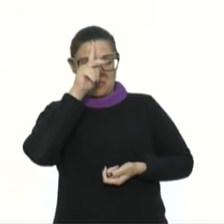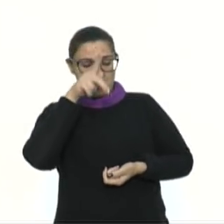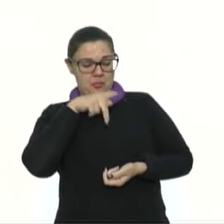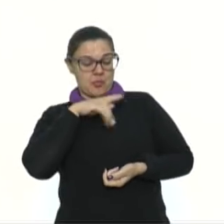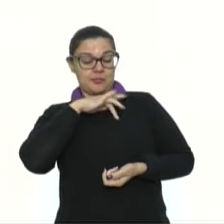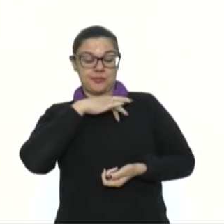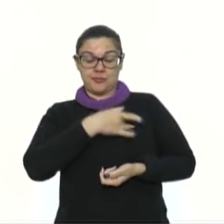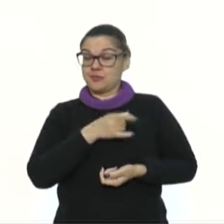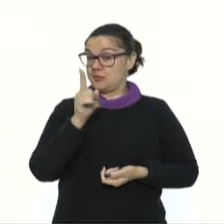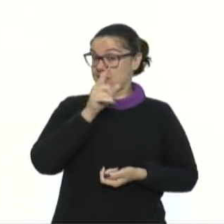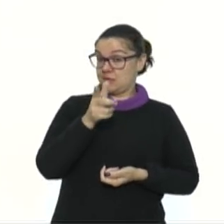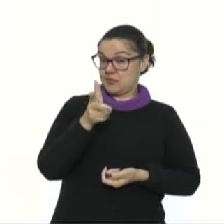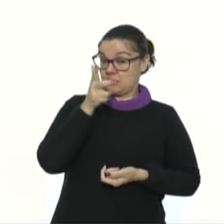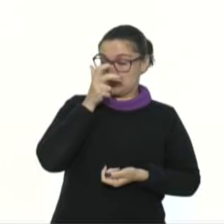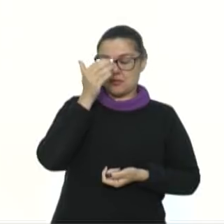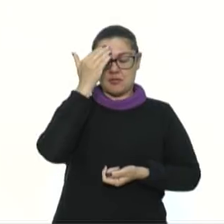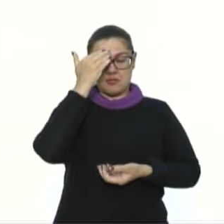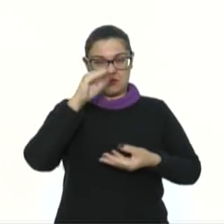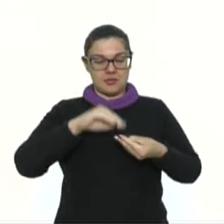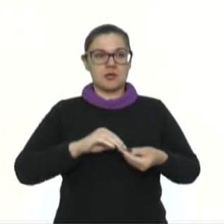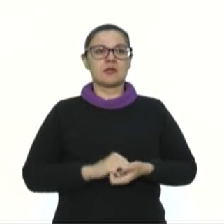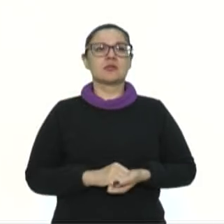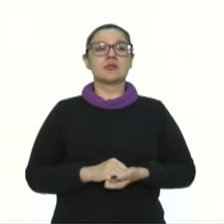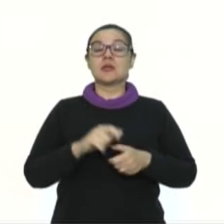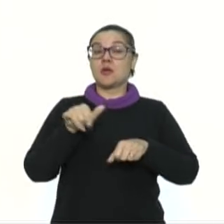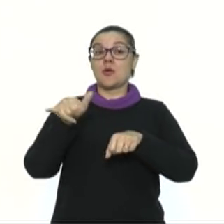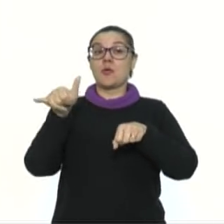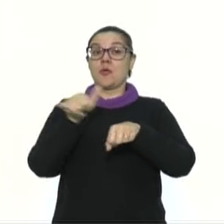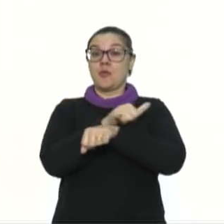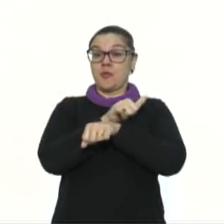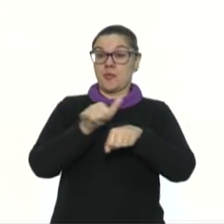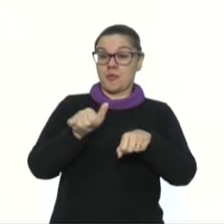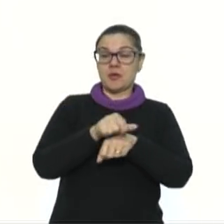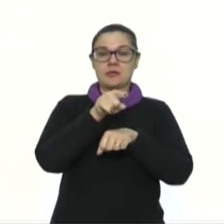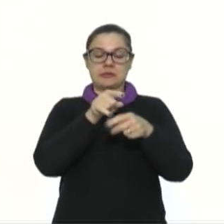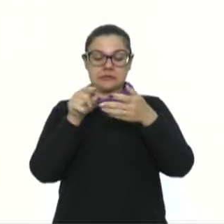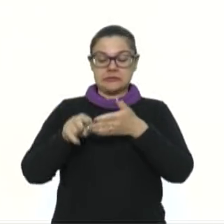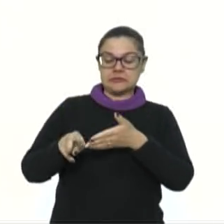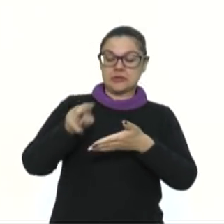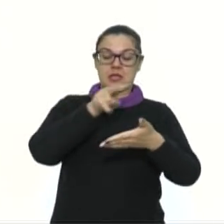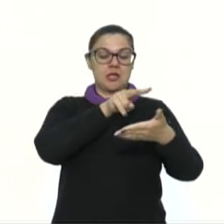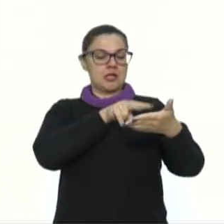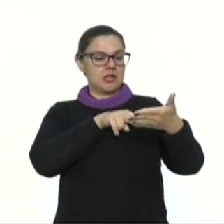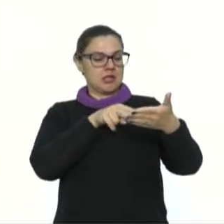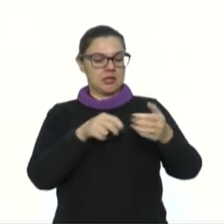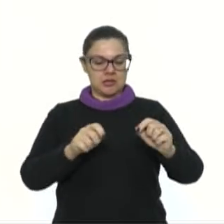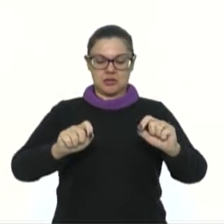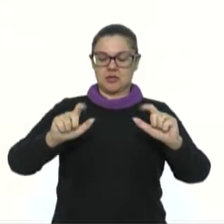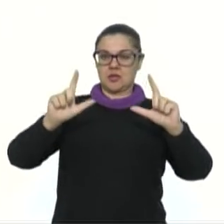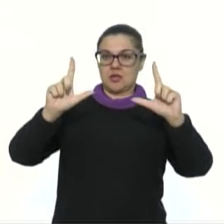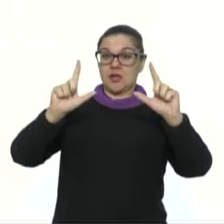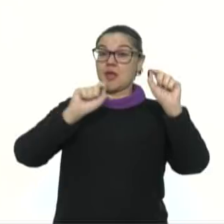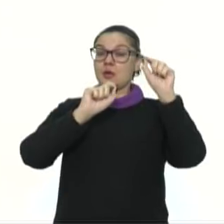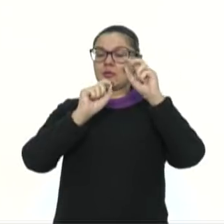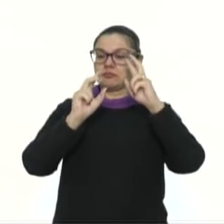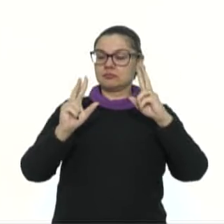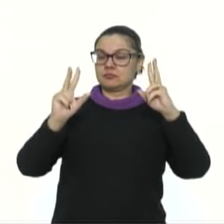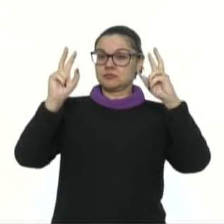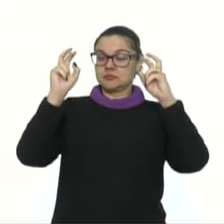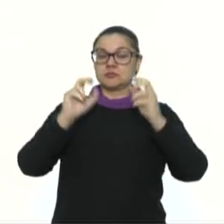vítima e nem perceber, entenda os sinais. Uma estratégia para atrair ao leitor neste título